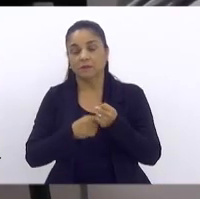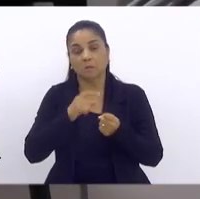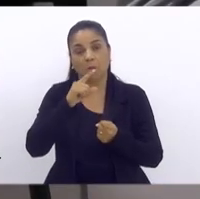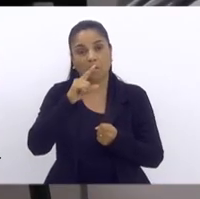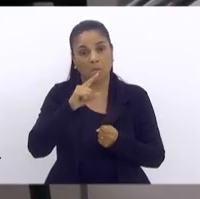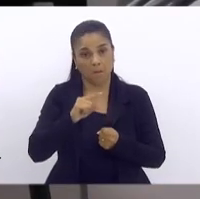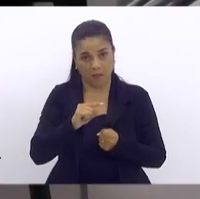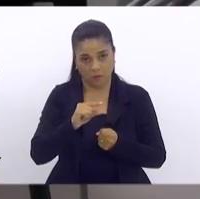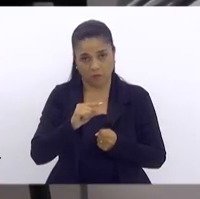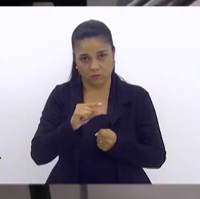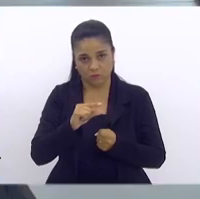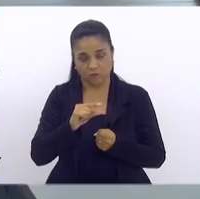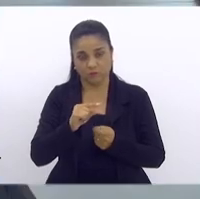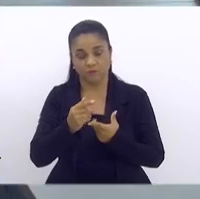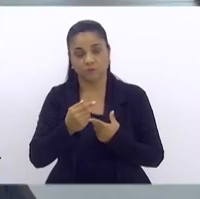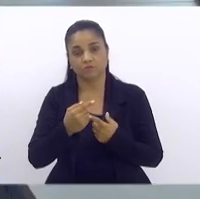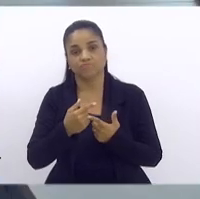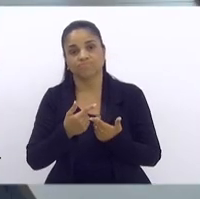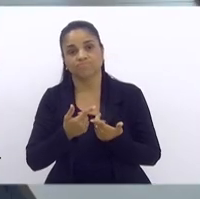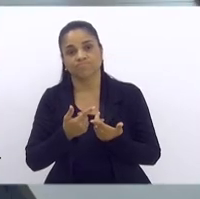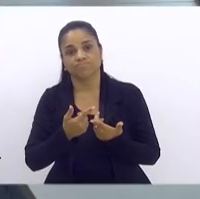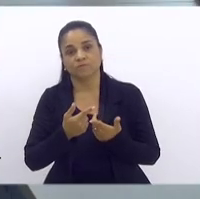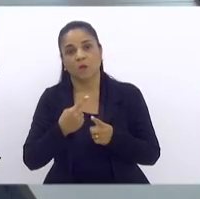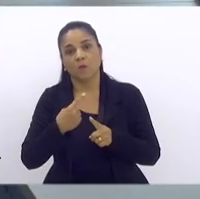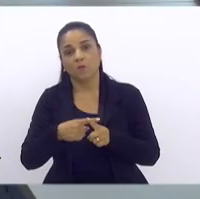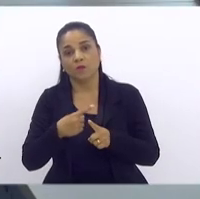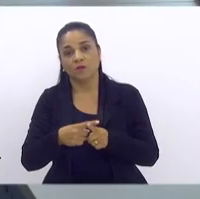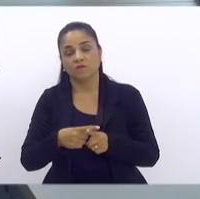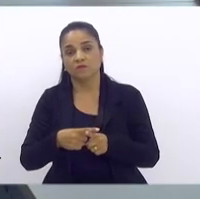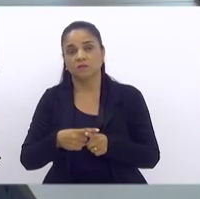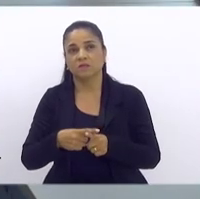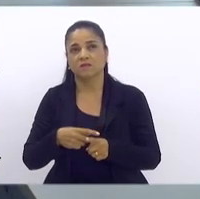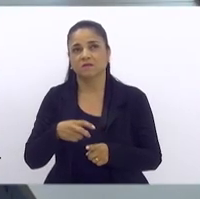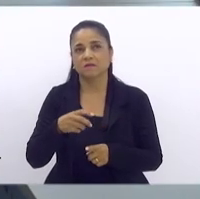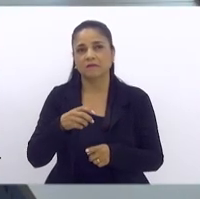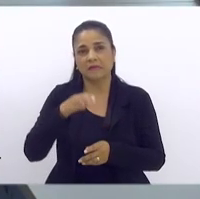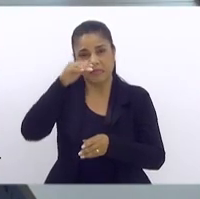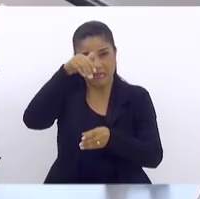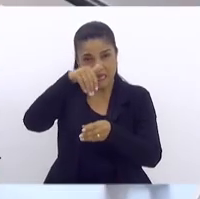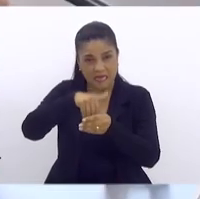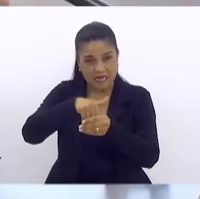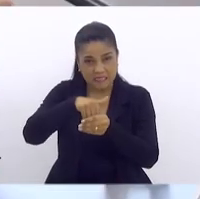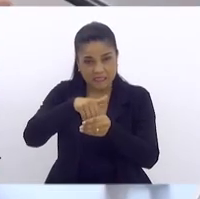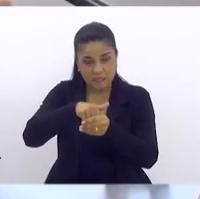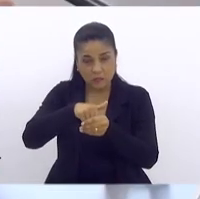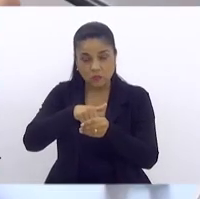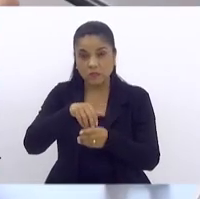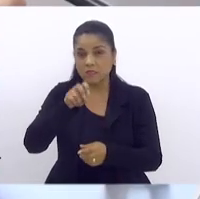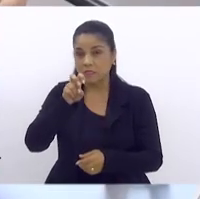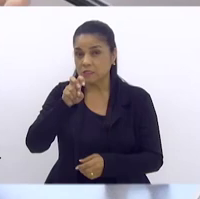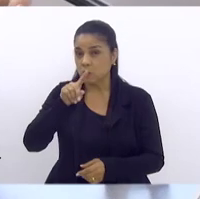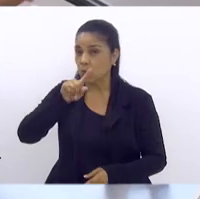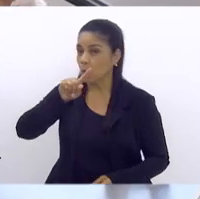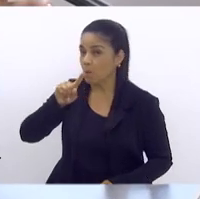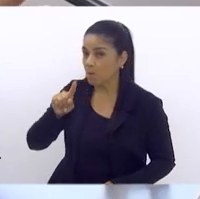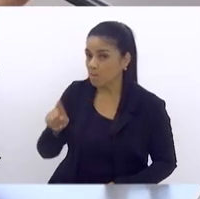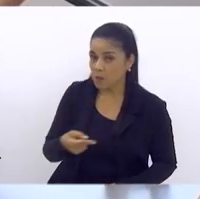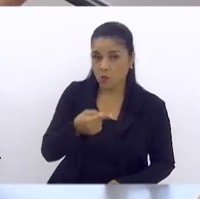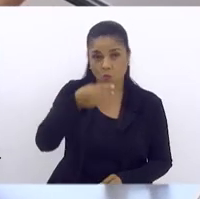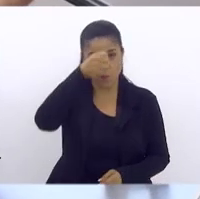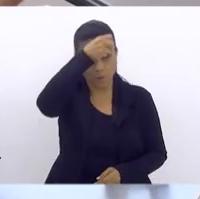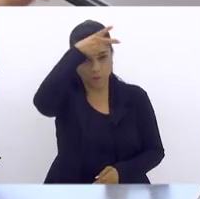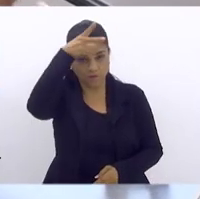intensidade, porque vão ser eleição para mais de 5 mil prefeitos no Brasil. Mas